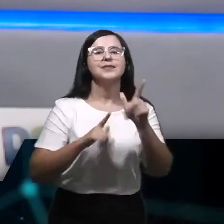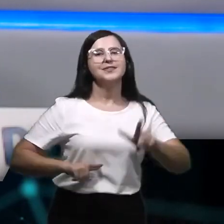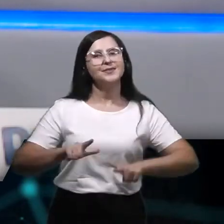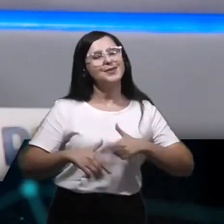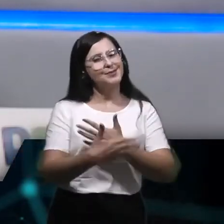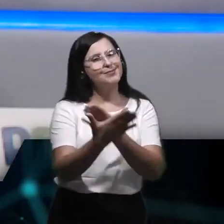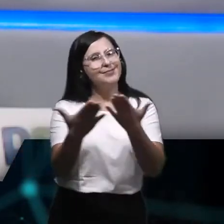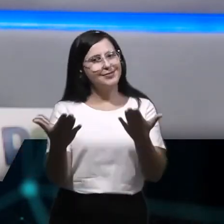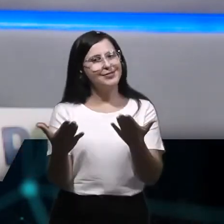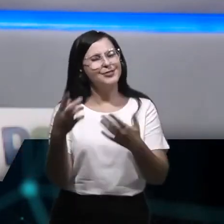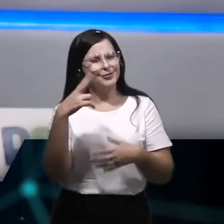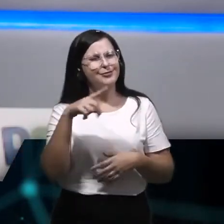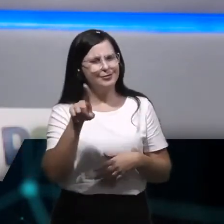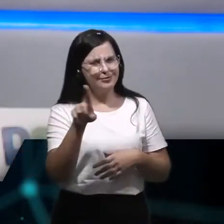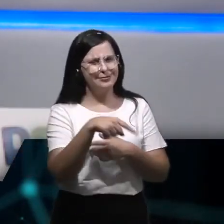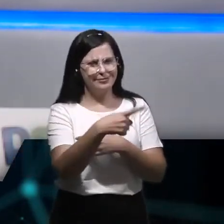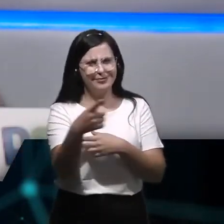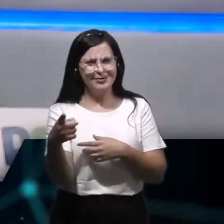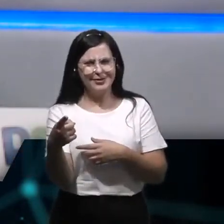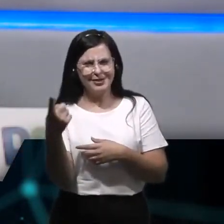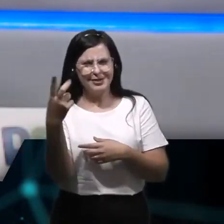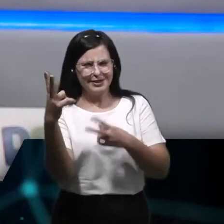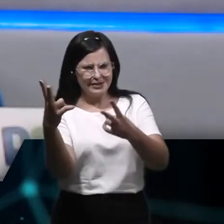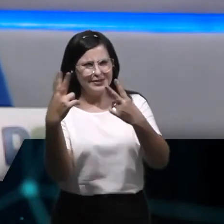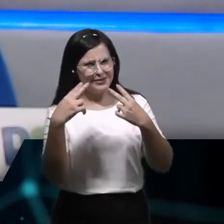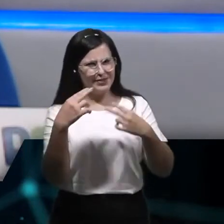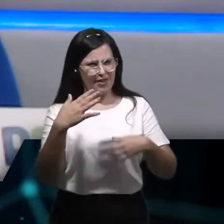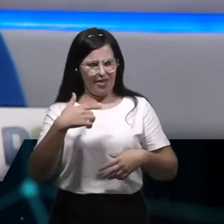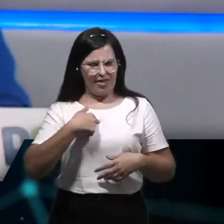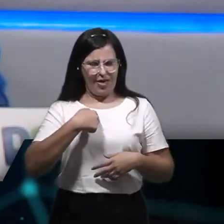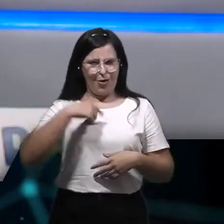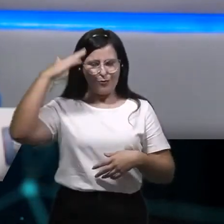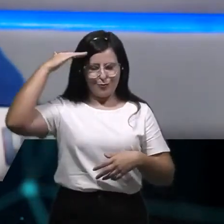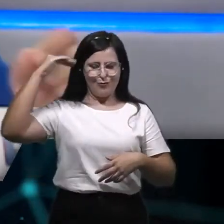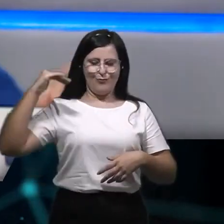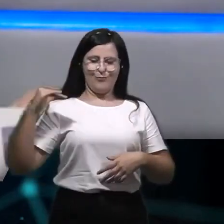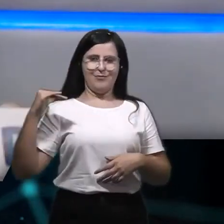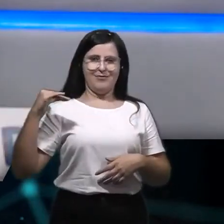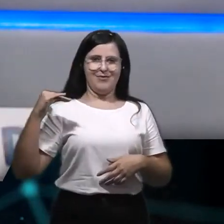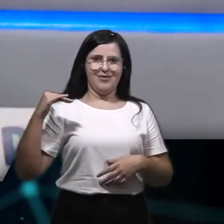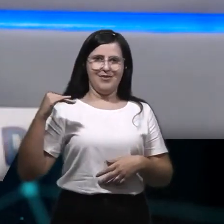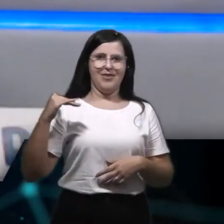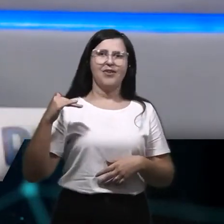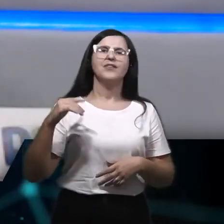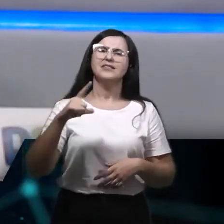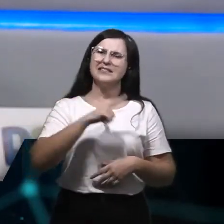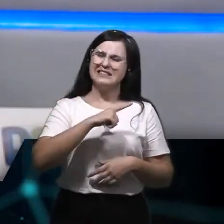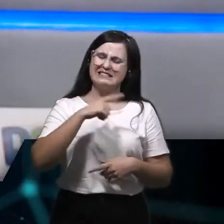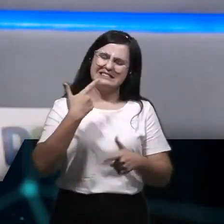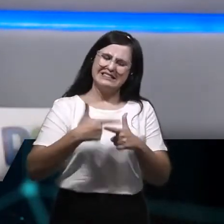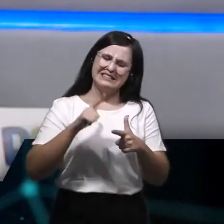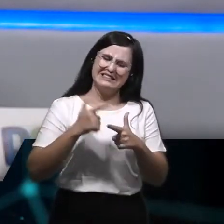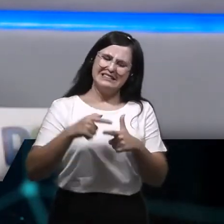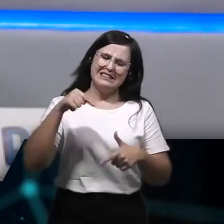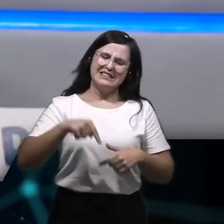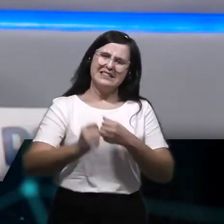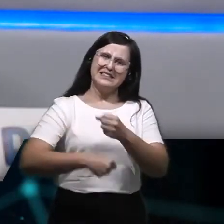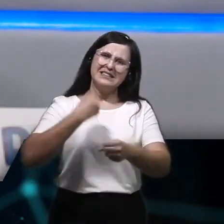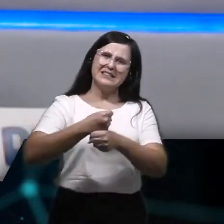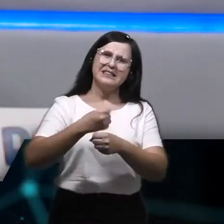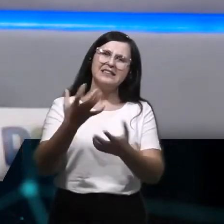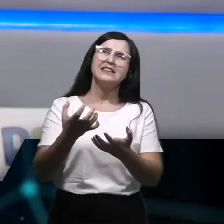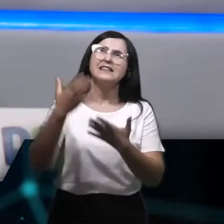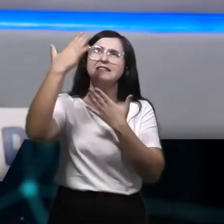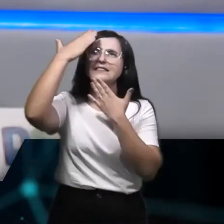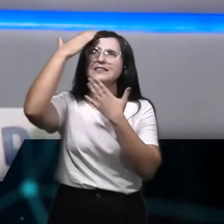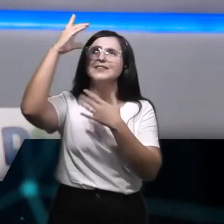vocês. E vocês viram no dia de hoje que esse baixinho aqui, por tudo que passou esse ano, quero agradecer a Deus por